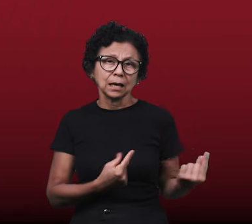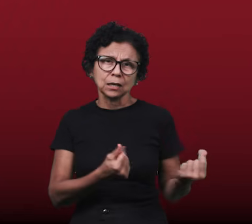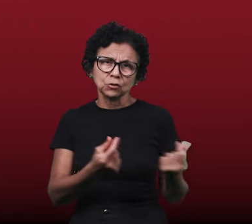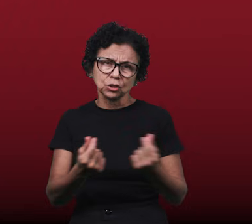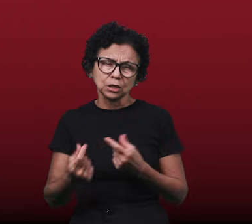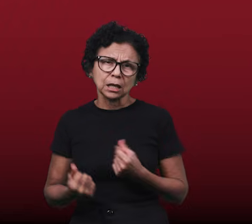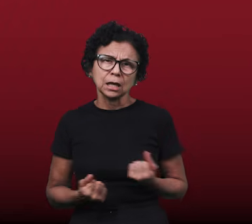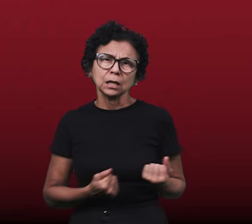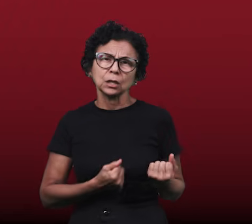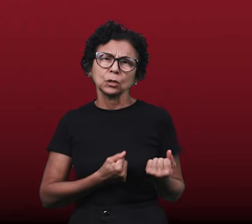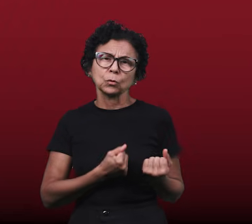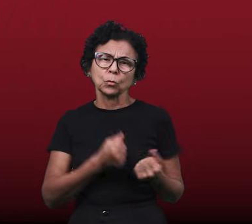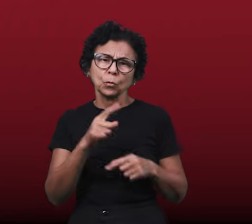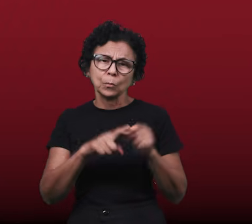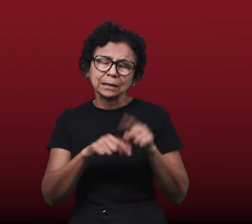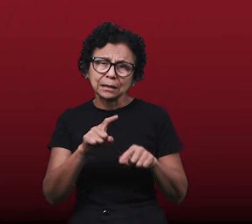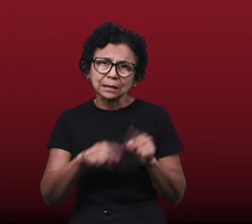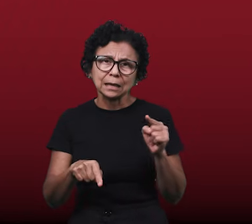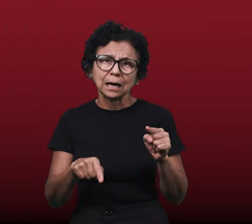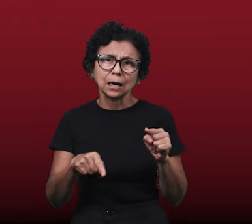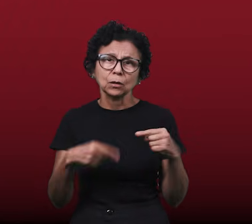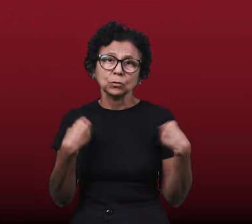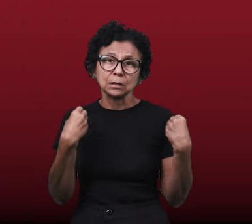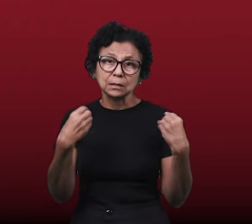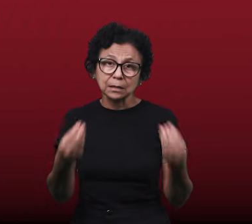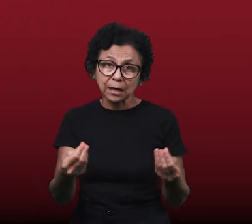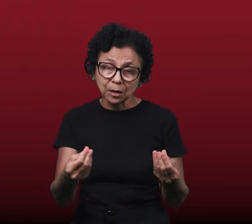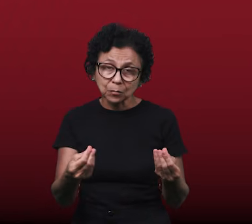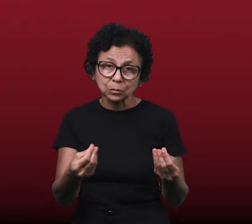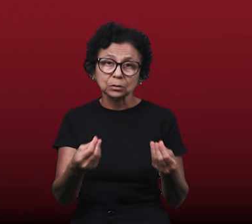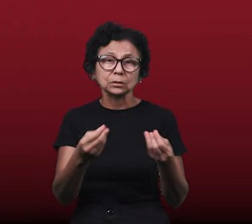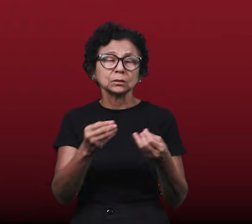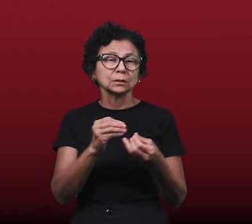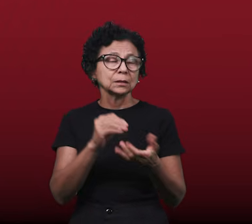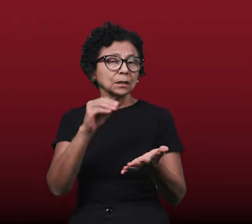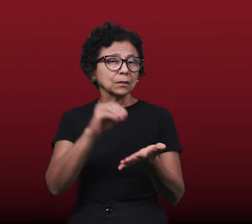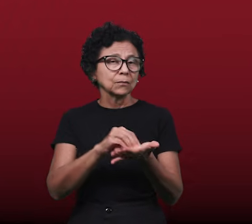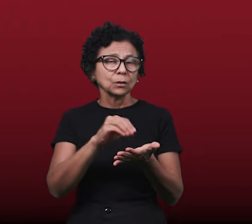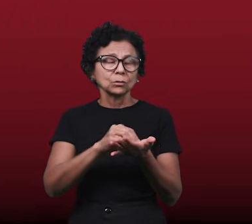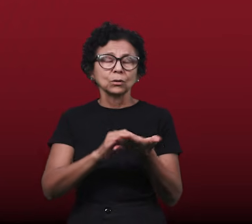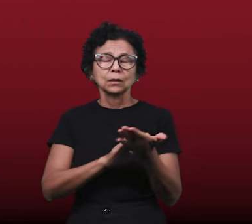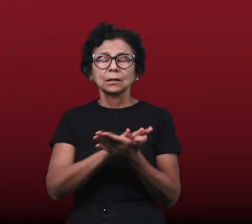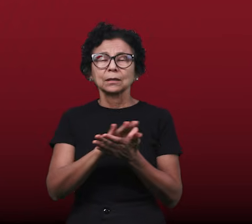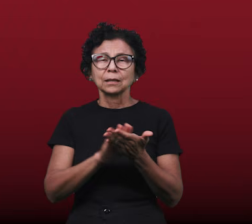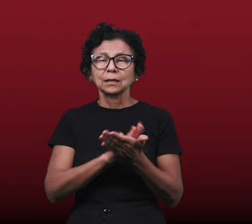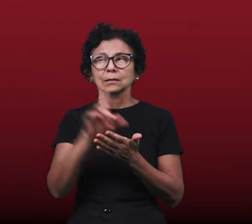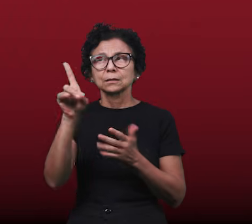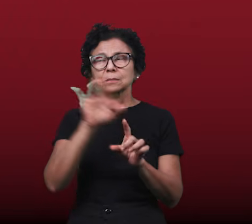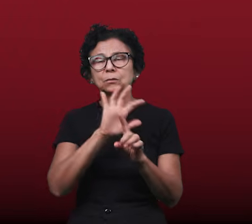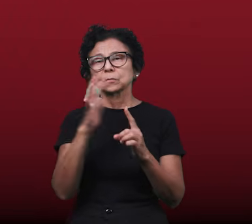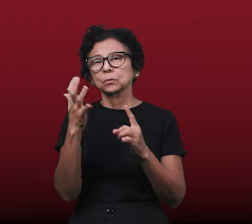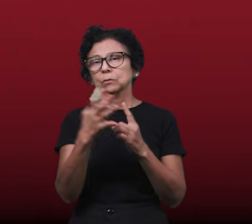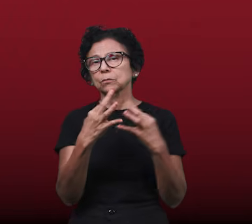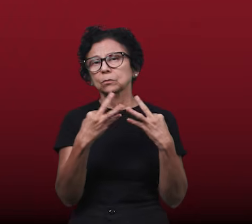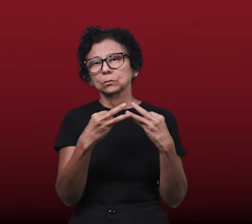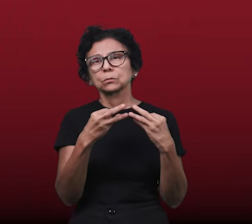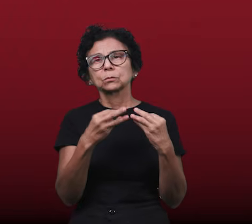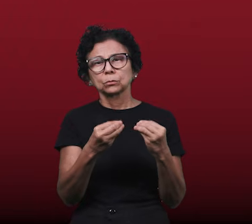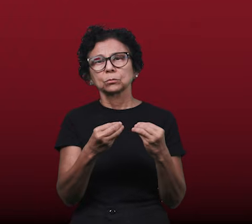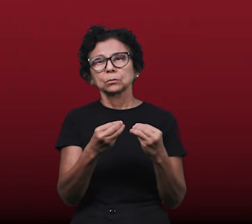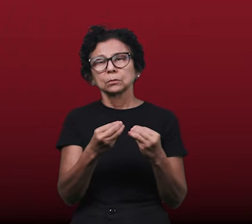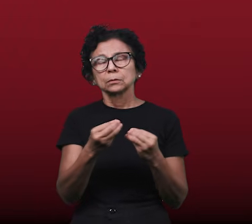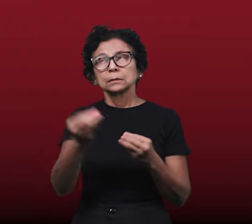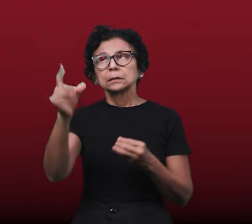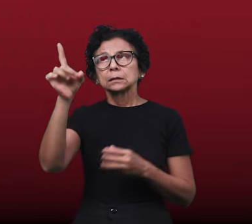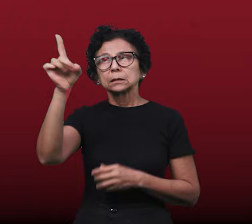com sobejo, sobrou, porque é de um povo que tem vida e tem vida em abundância,